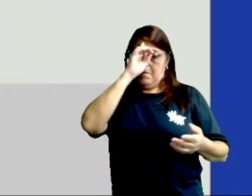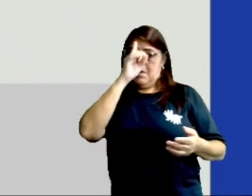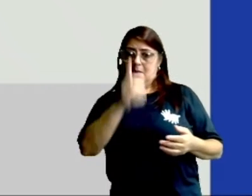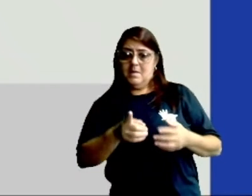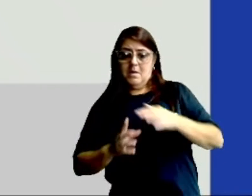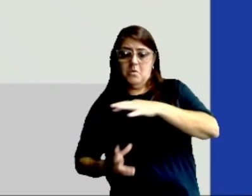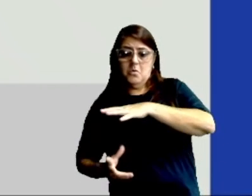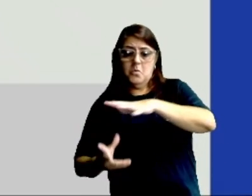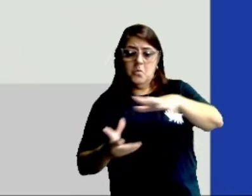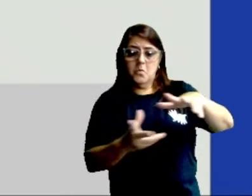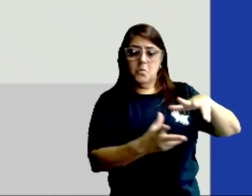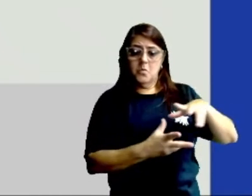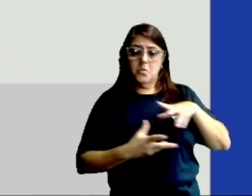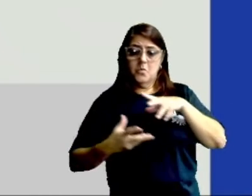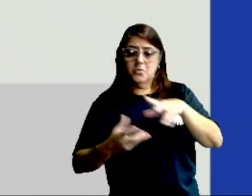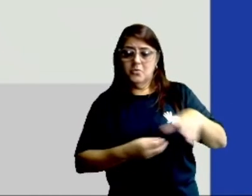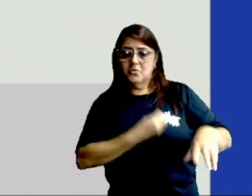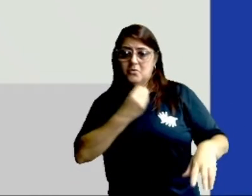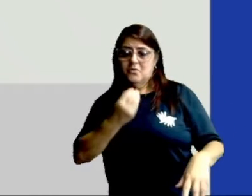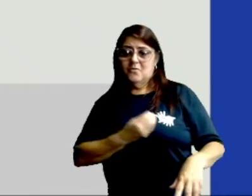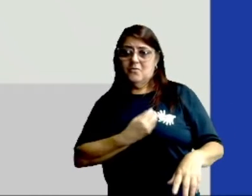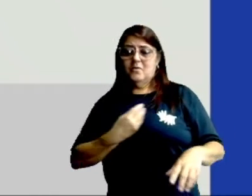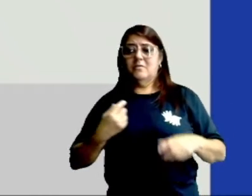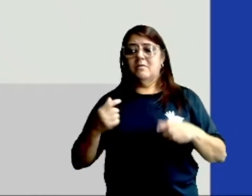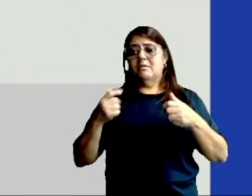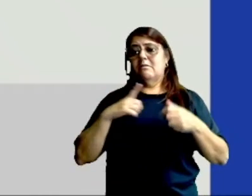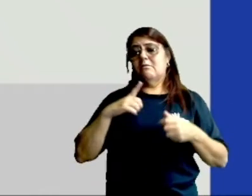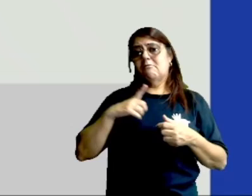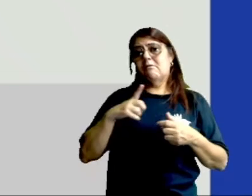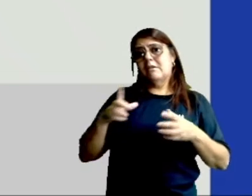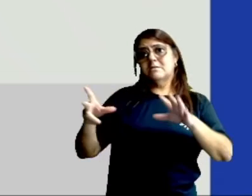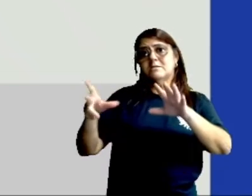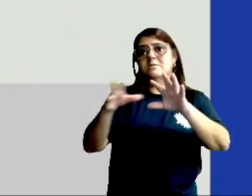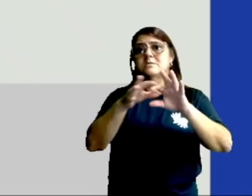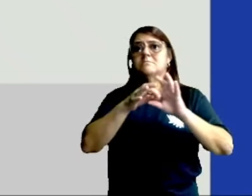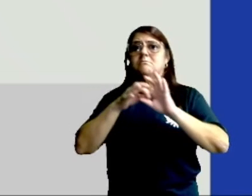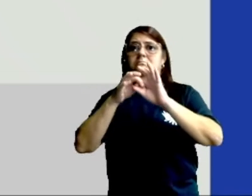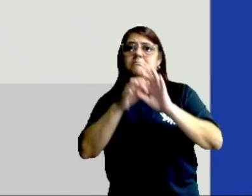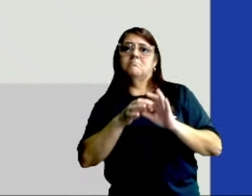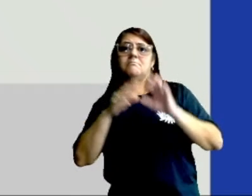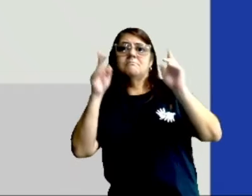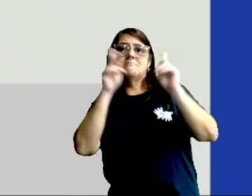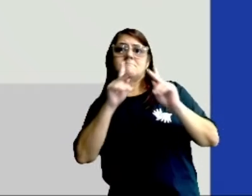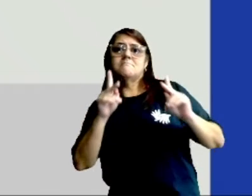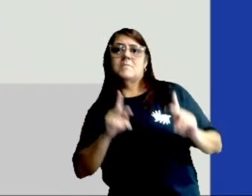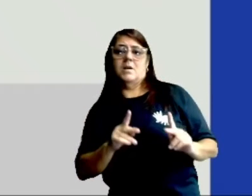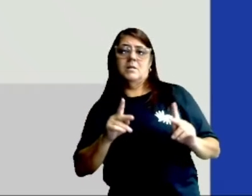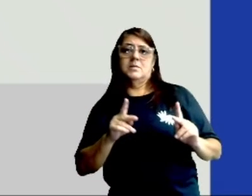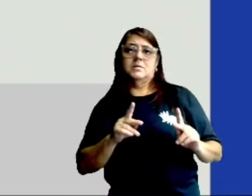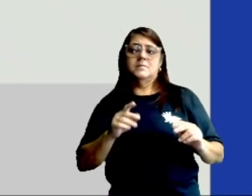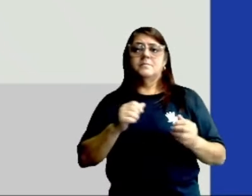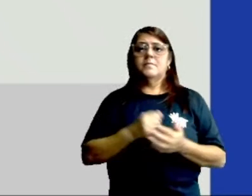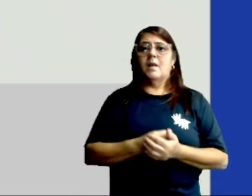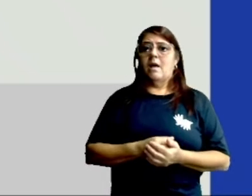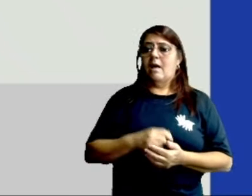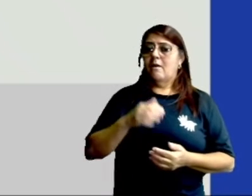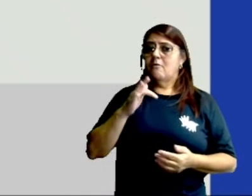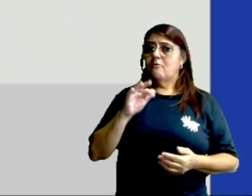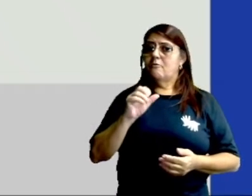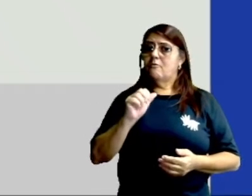para que o mundo dos vivos Ele pudesse ter harmonia e estabilidade né e o farol ele estava ligada ao Deus Hórus